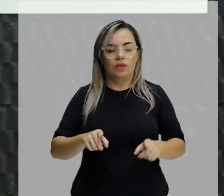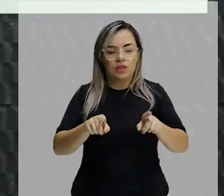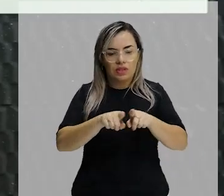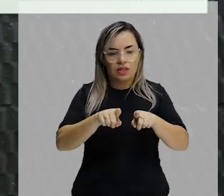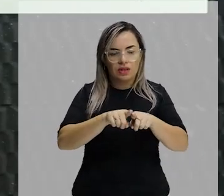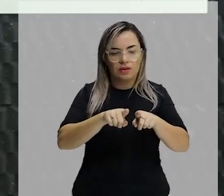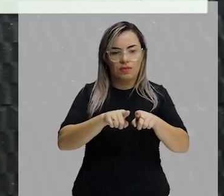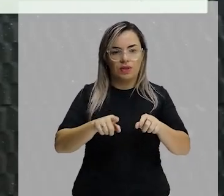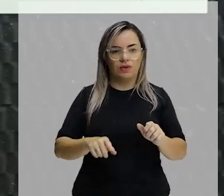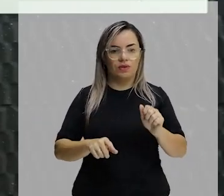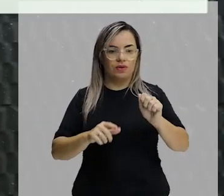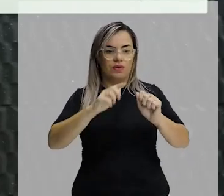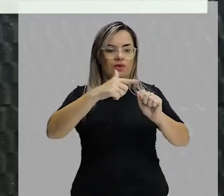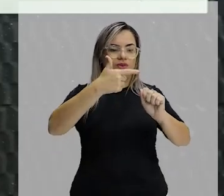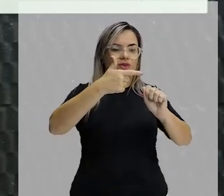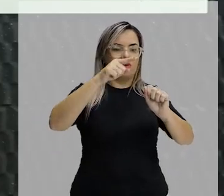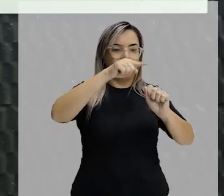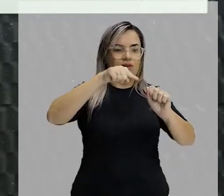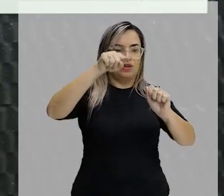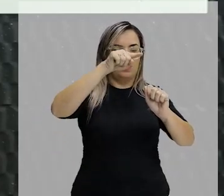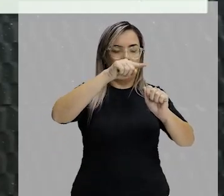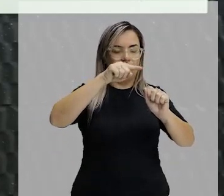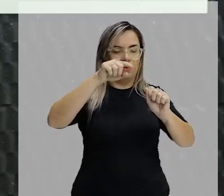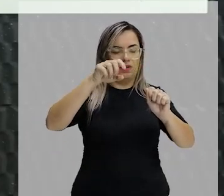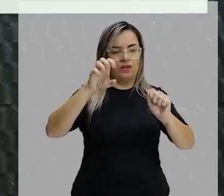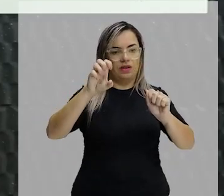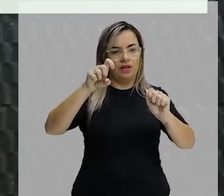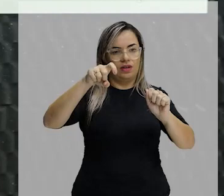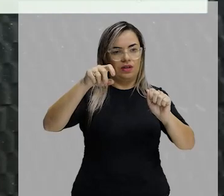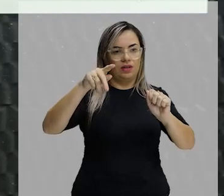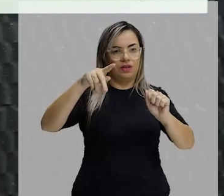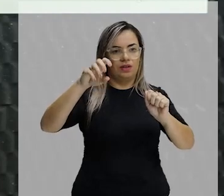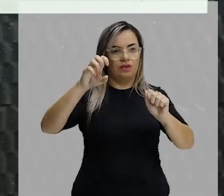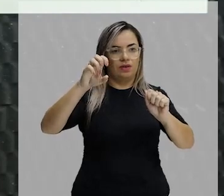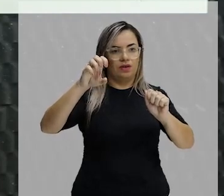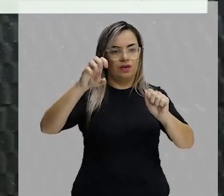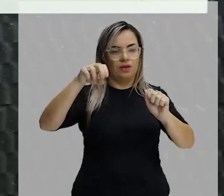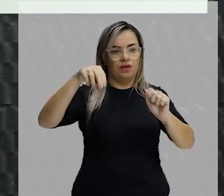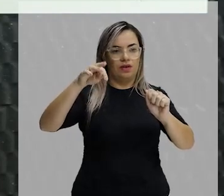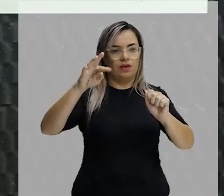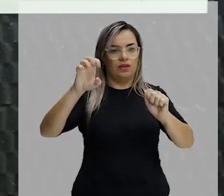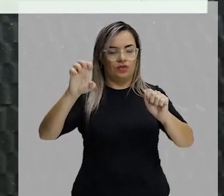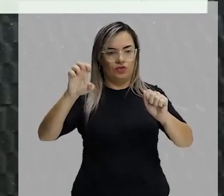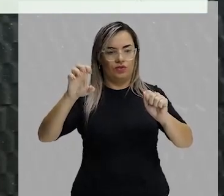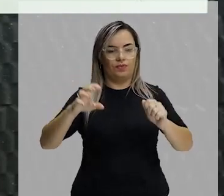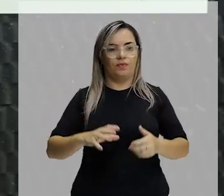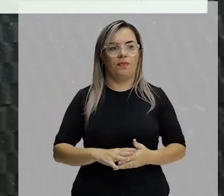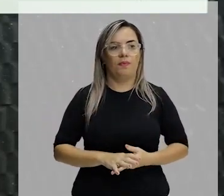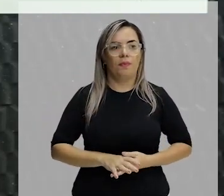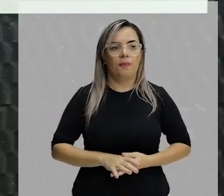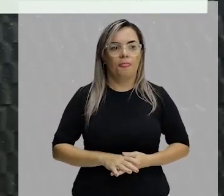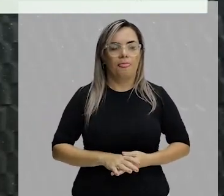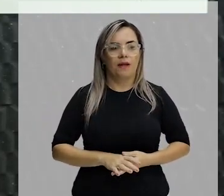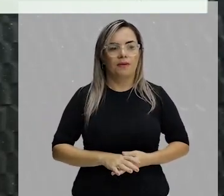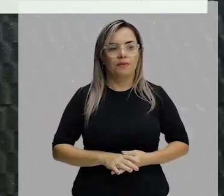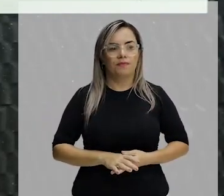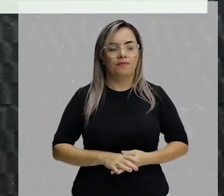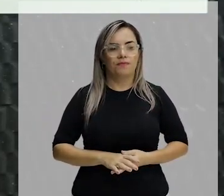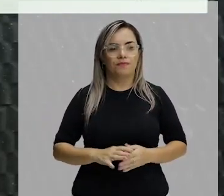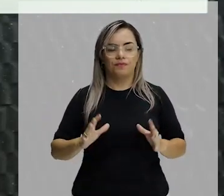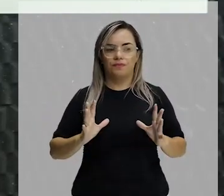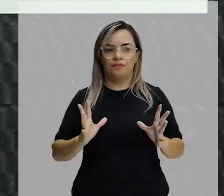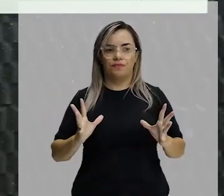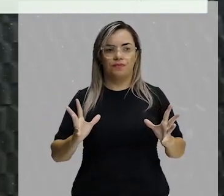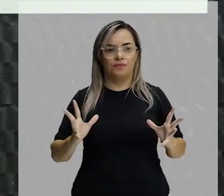ao quadrado, né? Devido à fórmula de calcular a área de um quadrado. Beleza, turma? Então, nós temos aqui